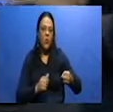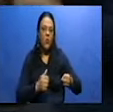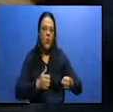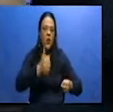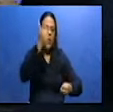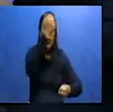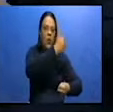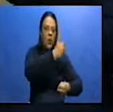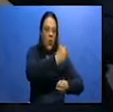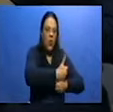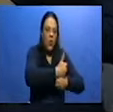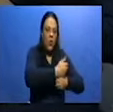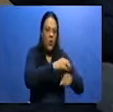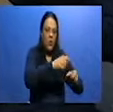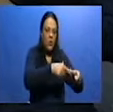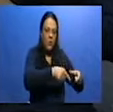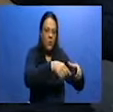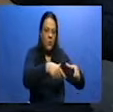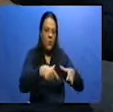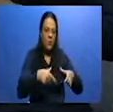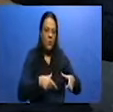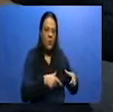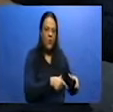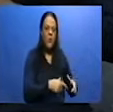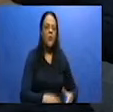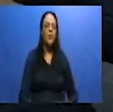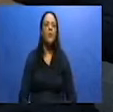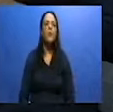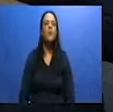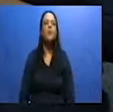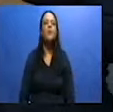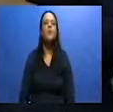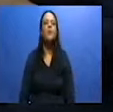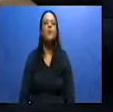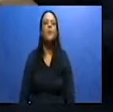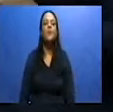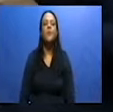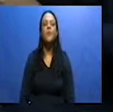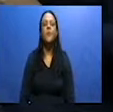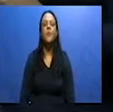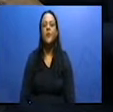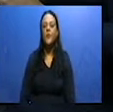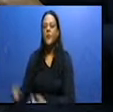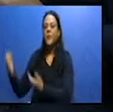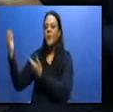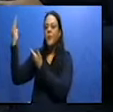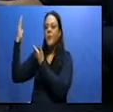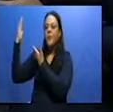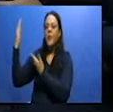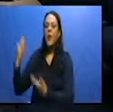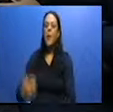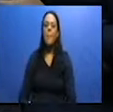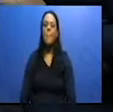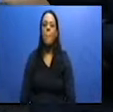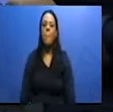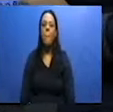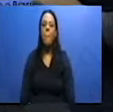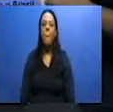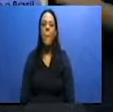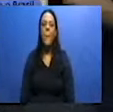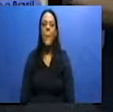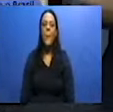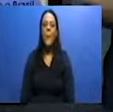coisas. Então, ó, antes de 1500, que eram só índios, descobrimento, exploração do